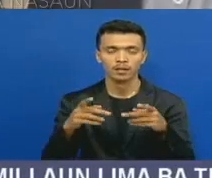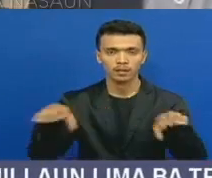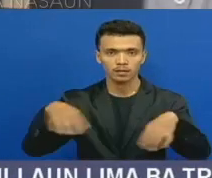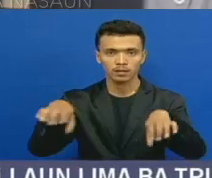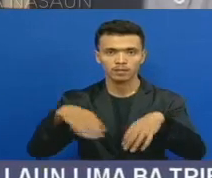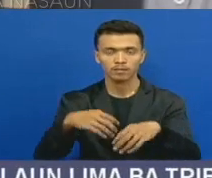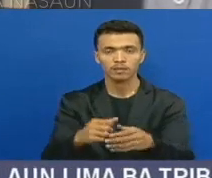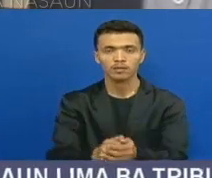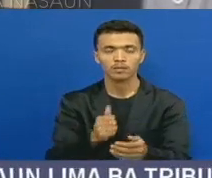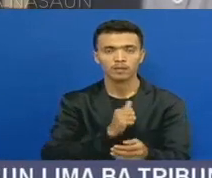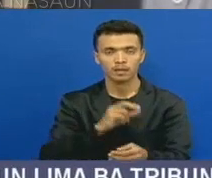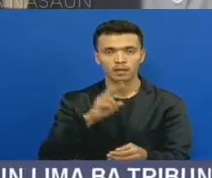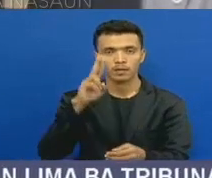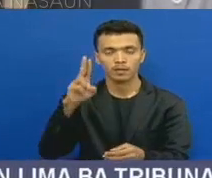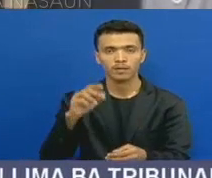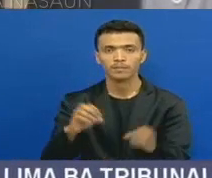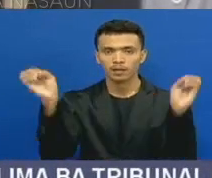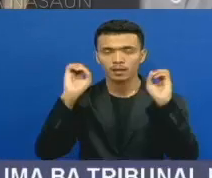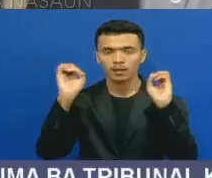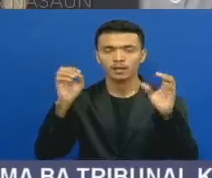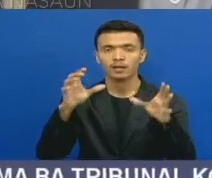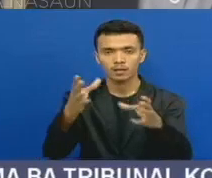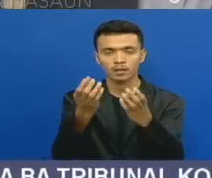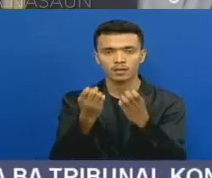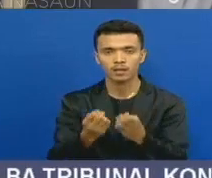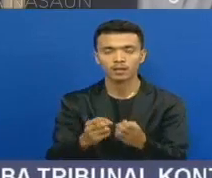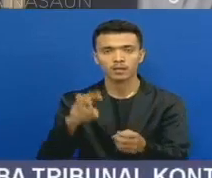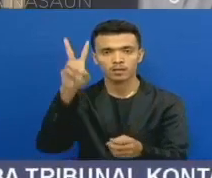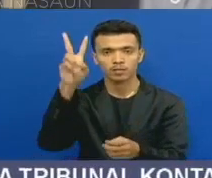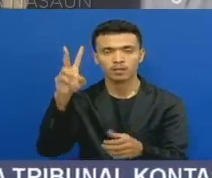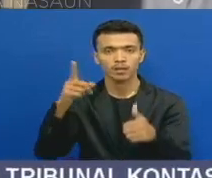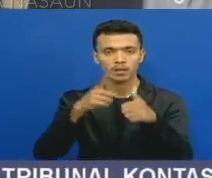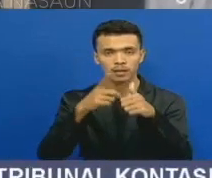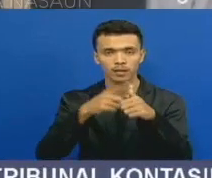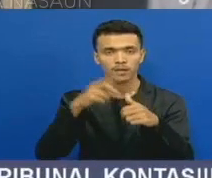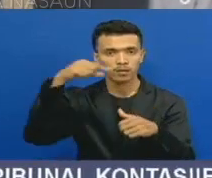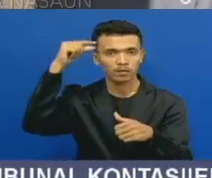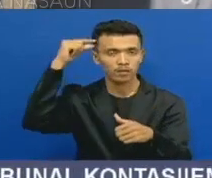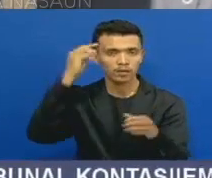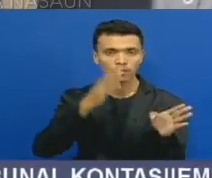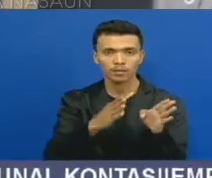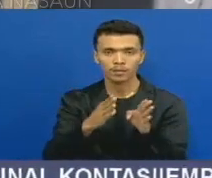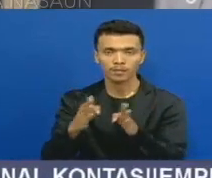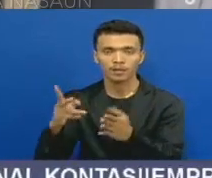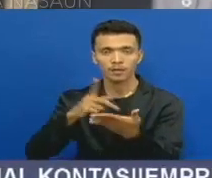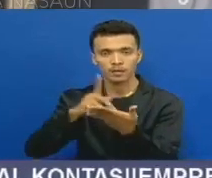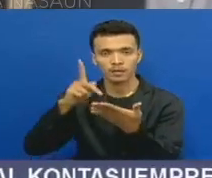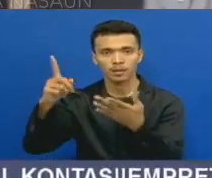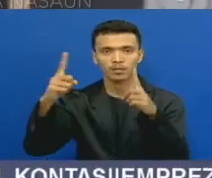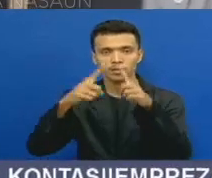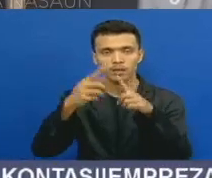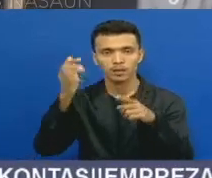cidade universitária Aileu dia la concorra ia dalang ruade ida governo preparado sina fatir hali di media tempat